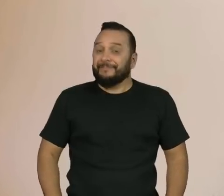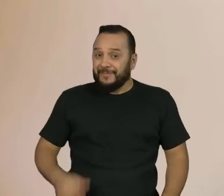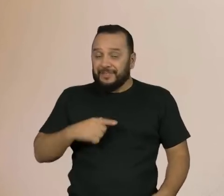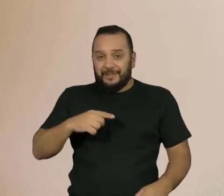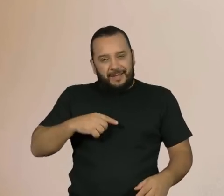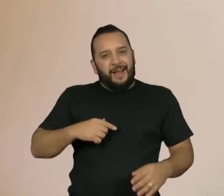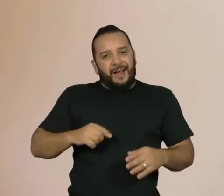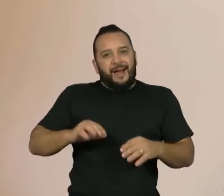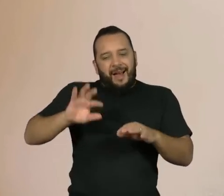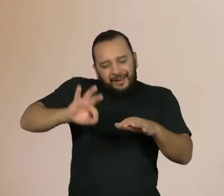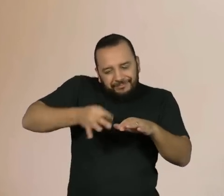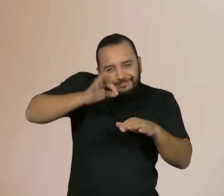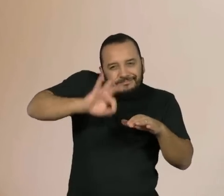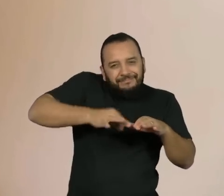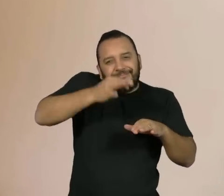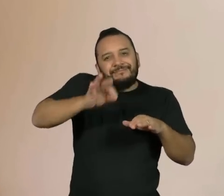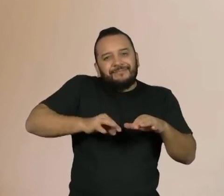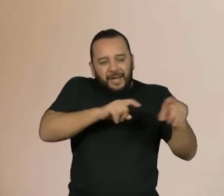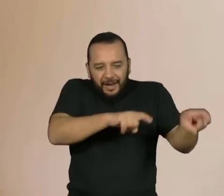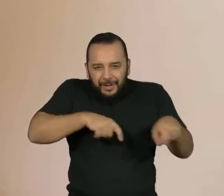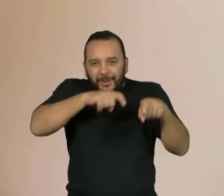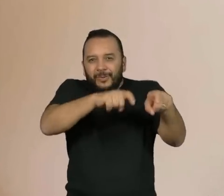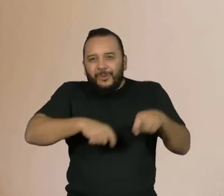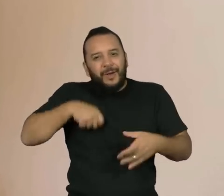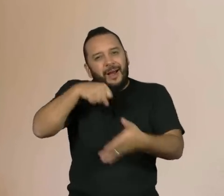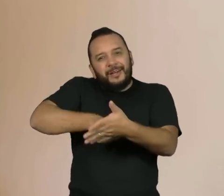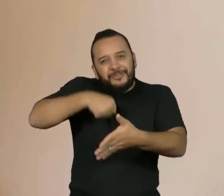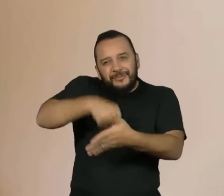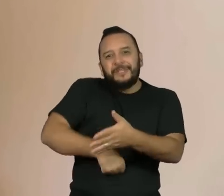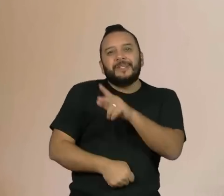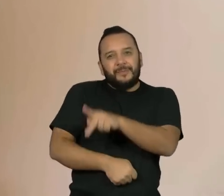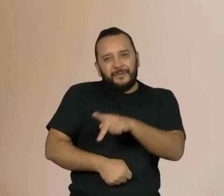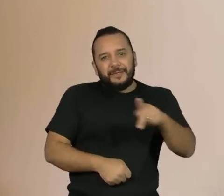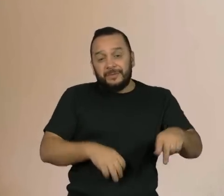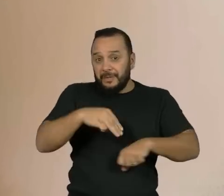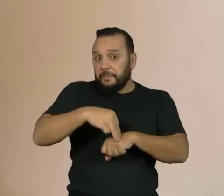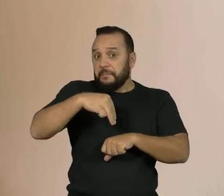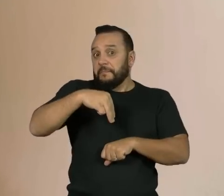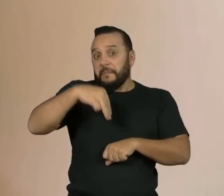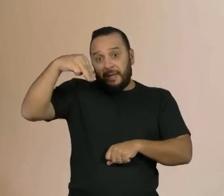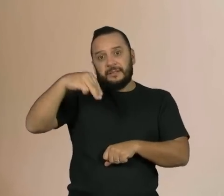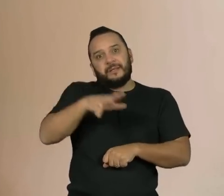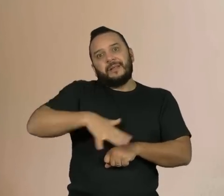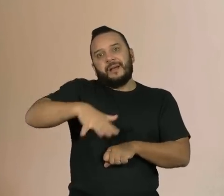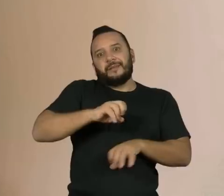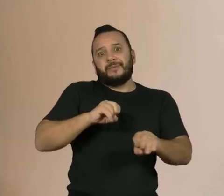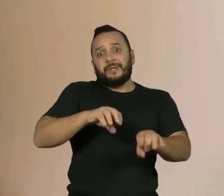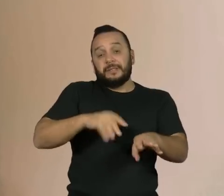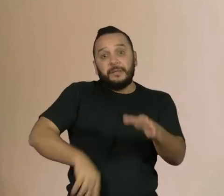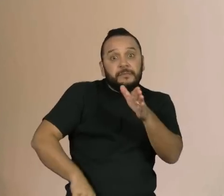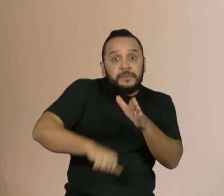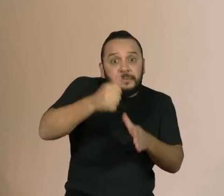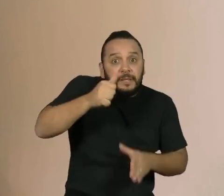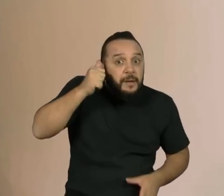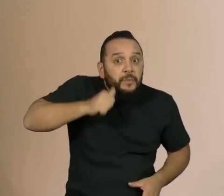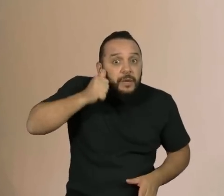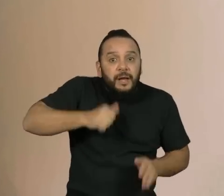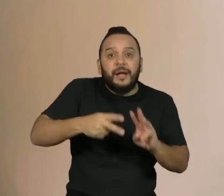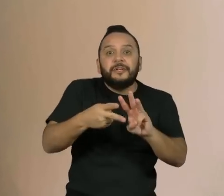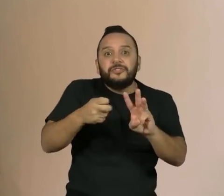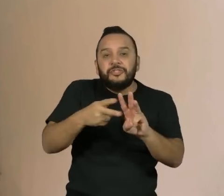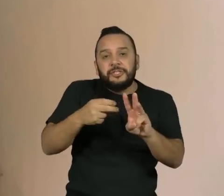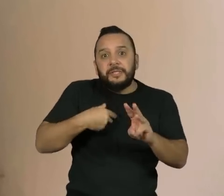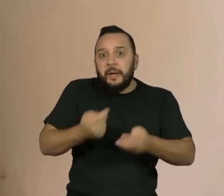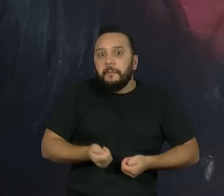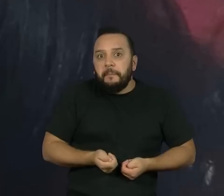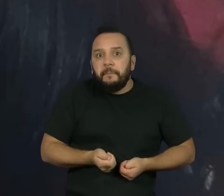Artesã, agricultora, ativista, professora, mestre em educação. Primeira mulher indígena a receber uma bolsa